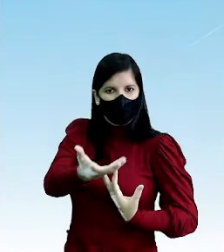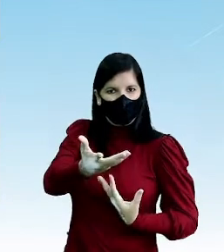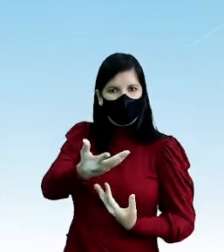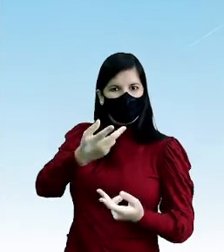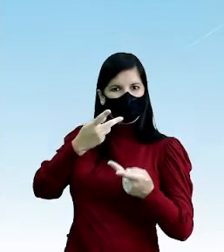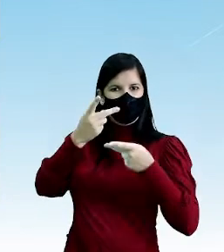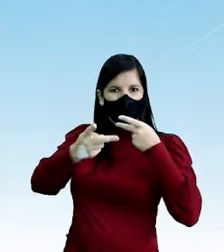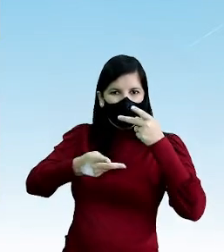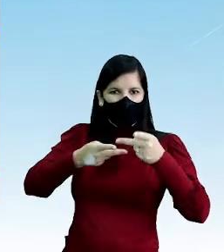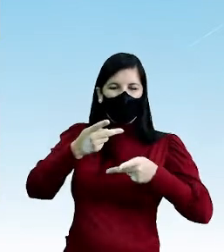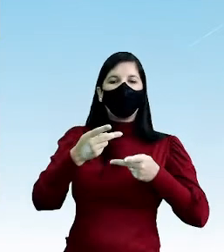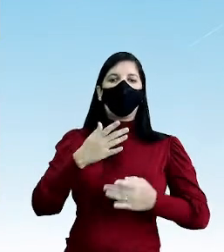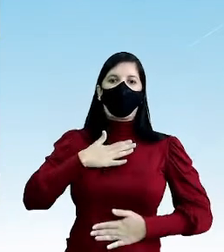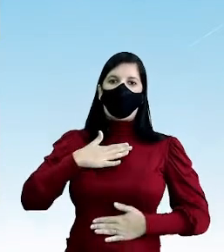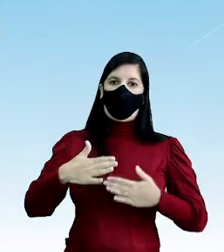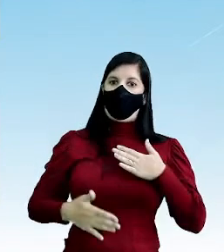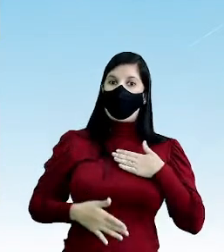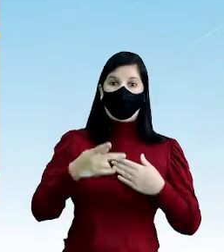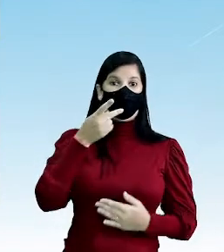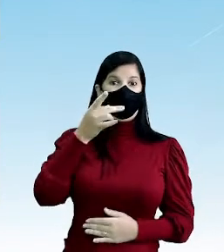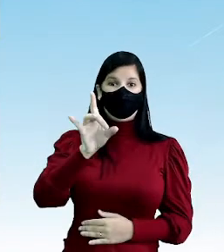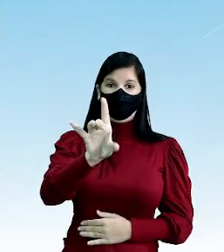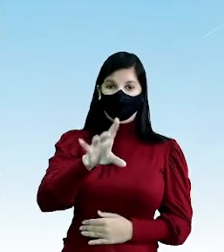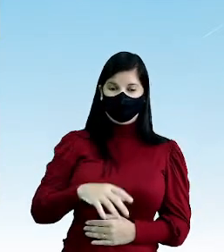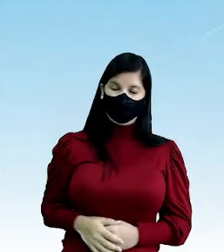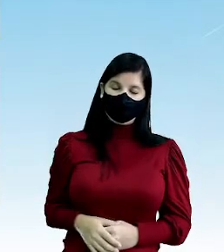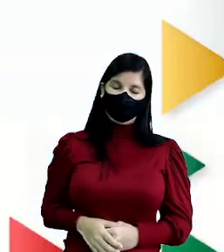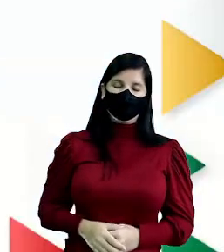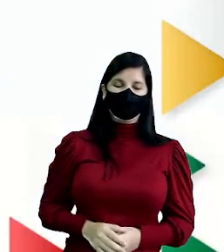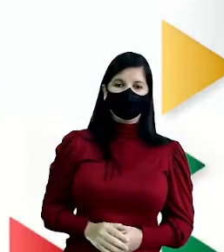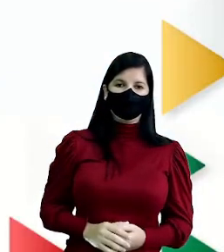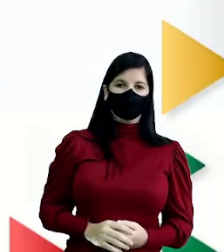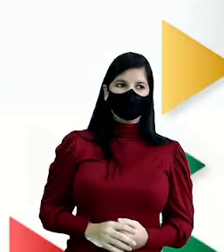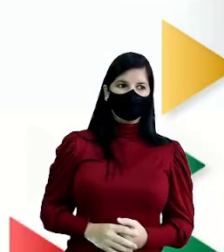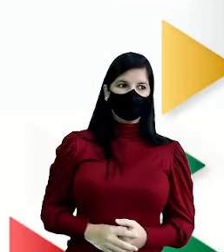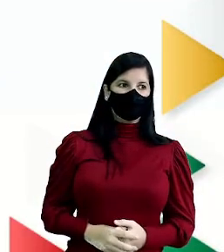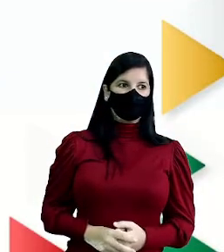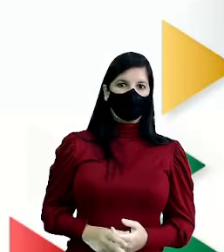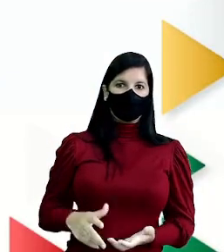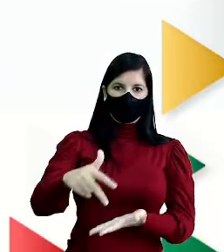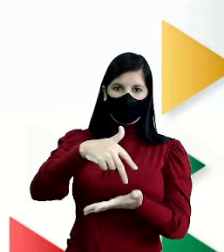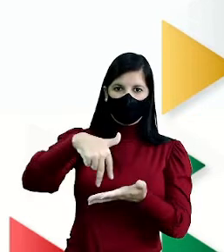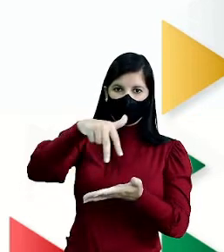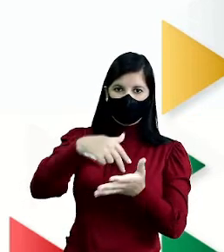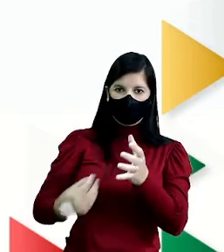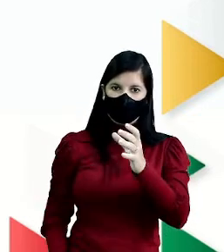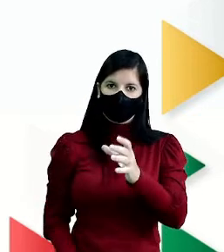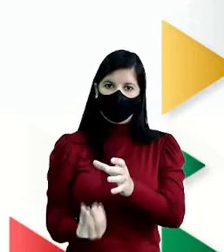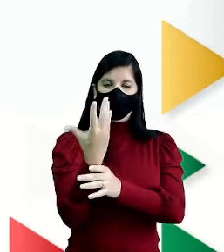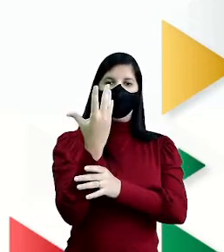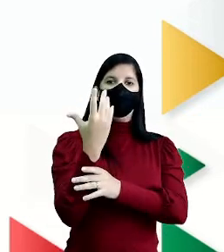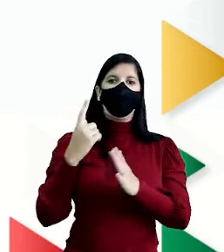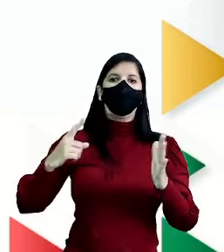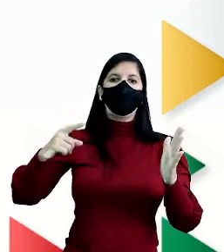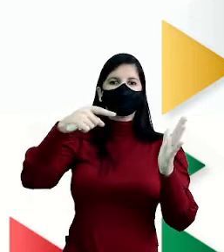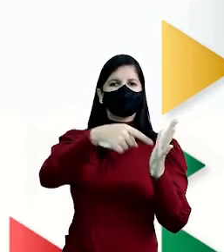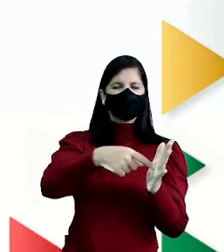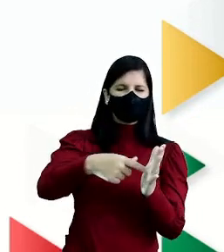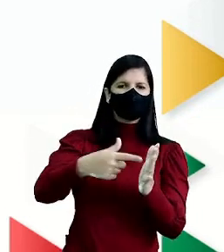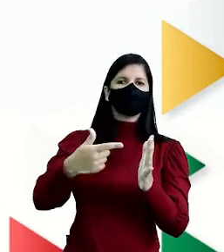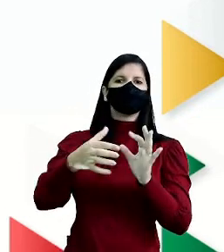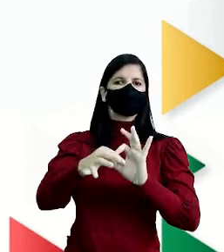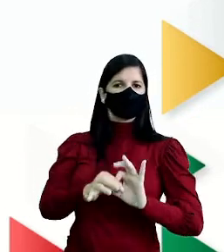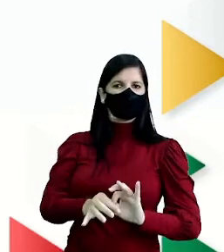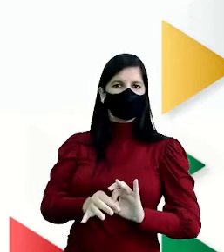É o corpo que está falando, do modo geral. A dança surgiu com a função de permitir ao